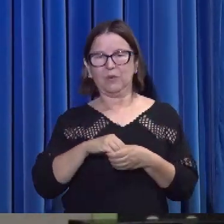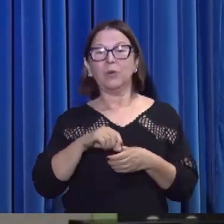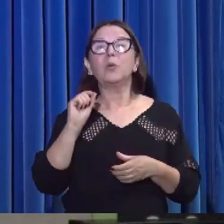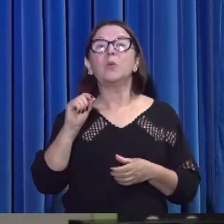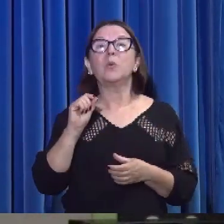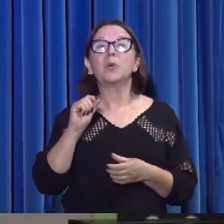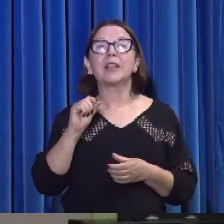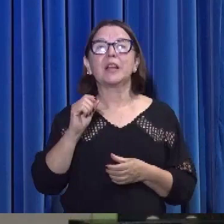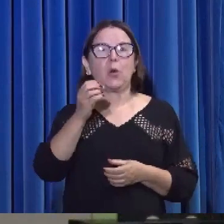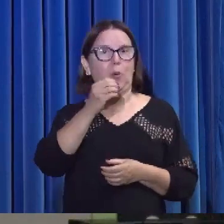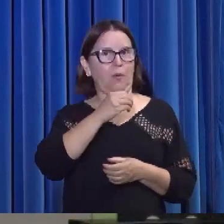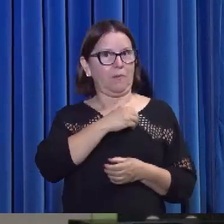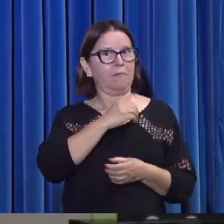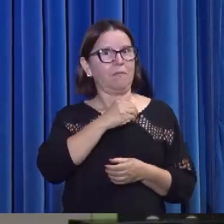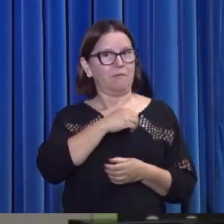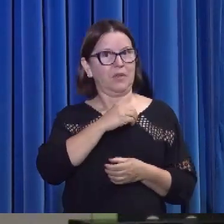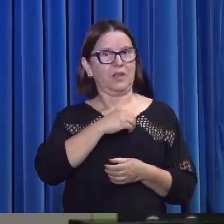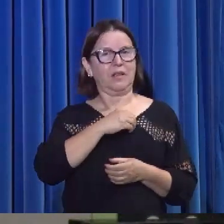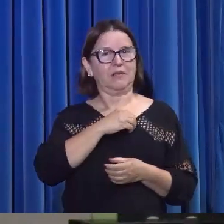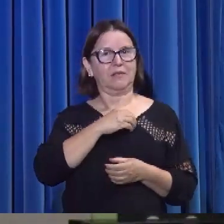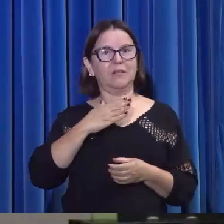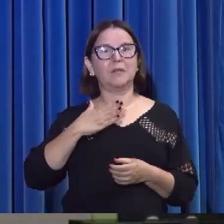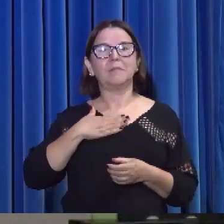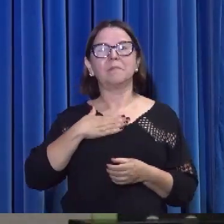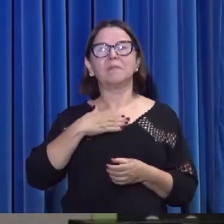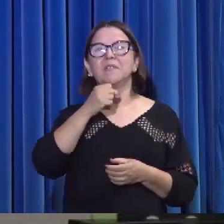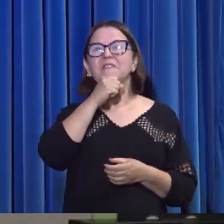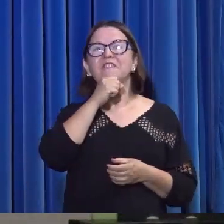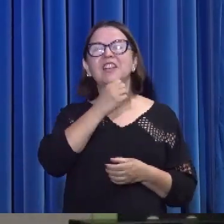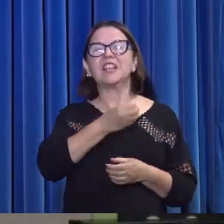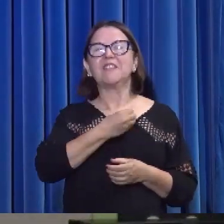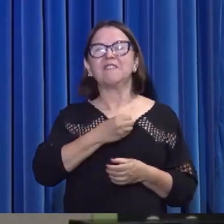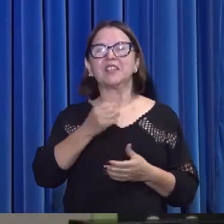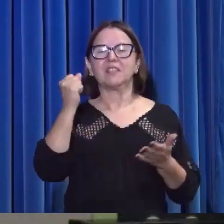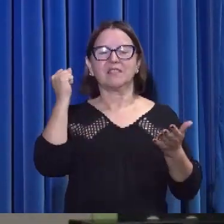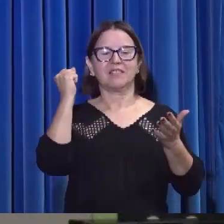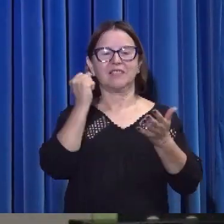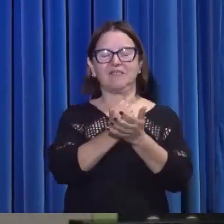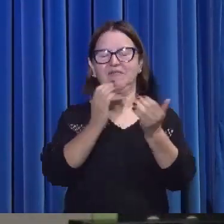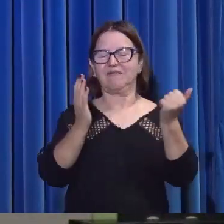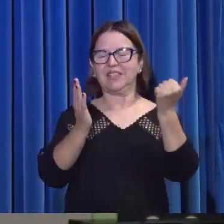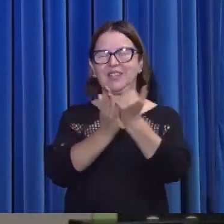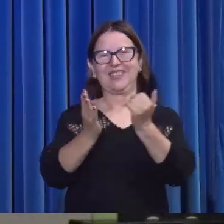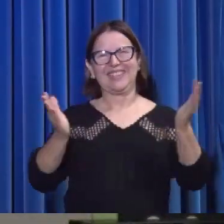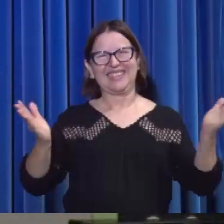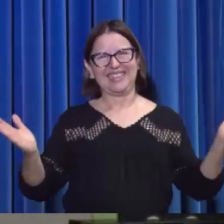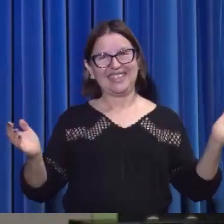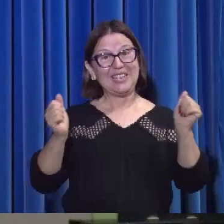a iniquidade, o meu velho homem foi crucificado com ele naquela cruz.